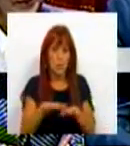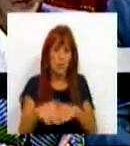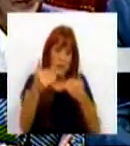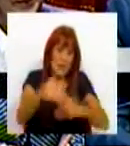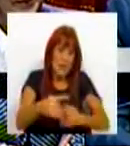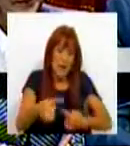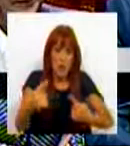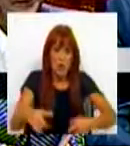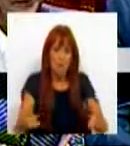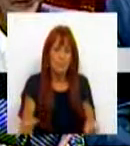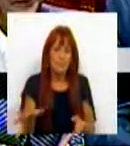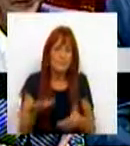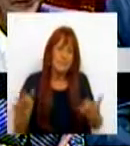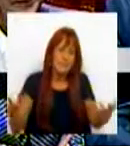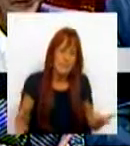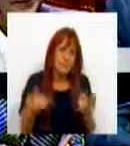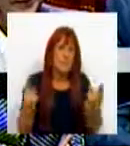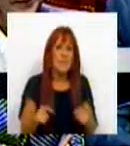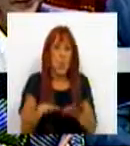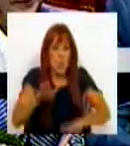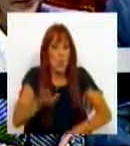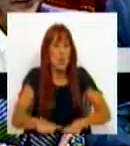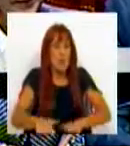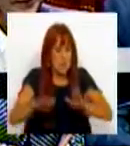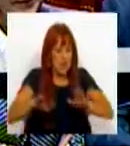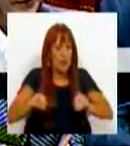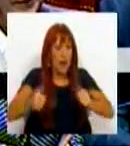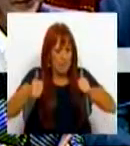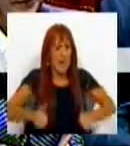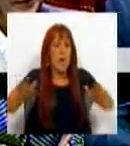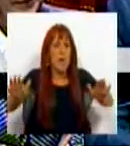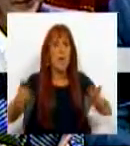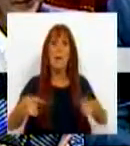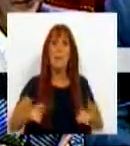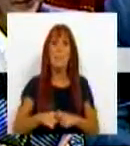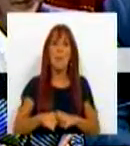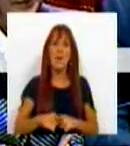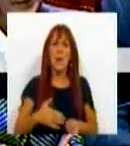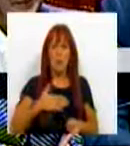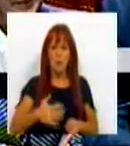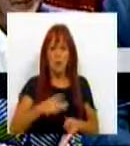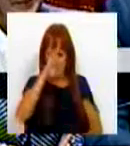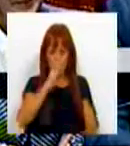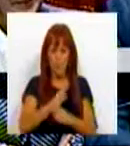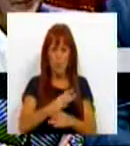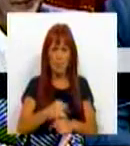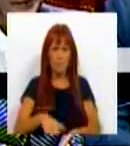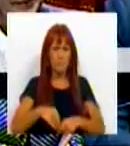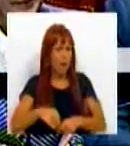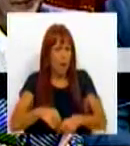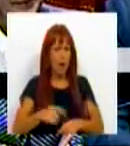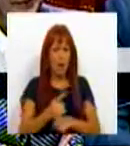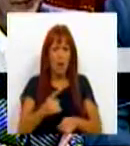temos, claro que com os pés bem assentes na terra, mas sem falta de vontade, determinação e conformismo,